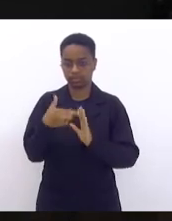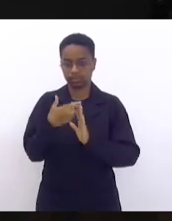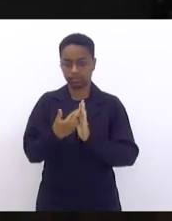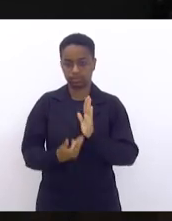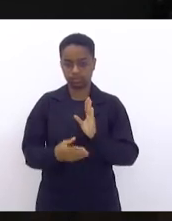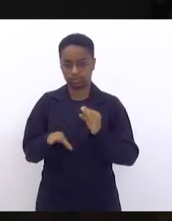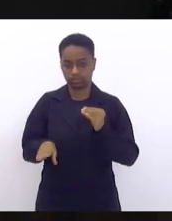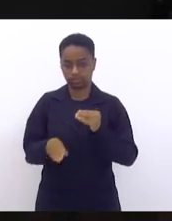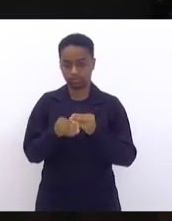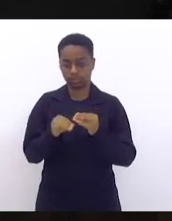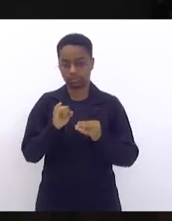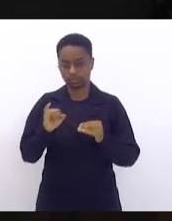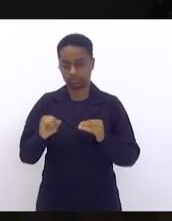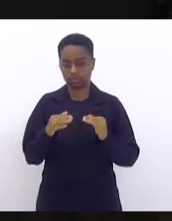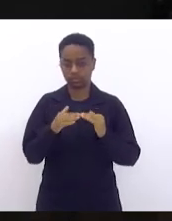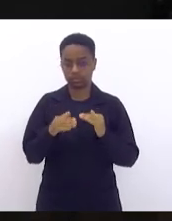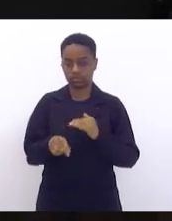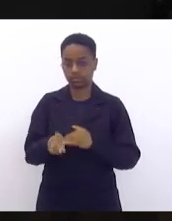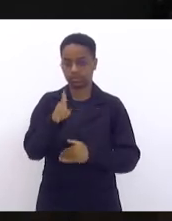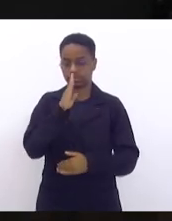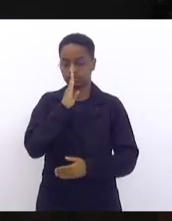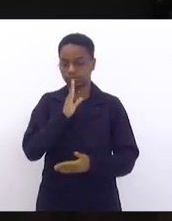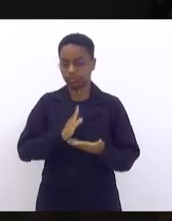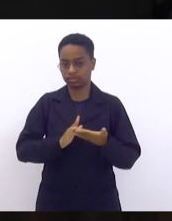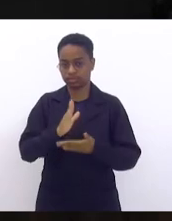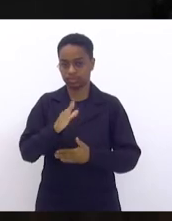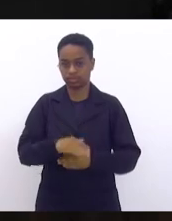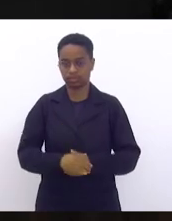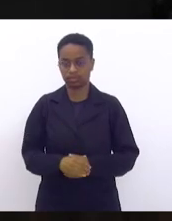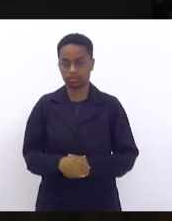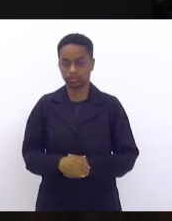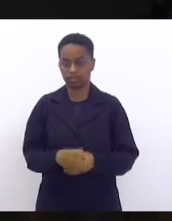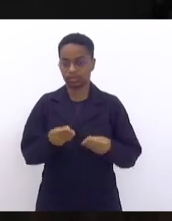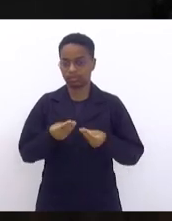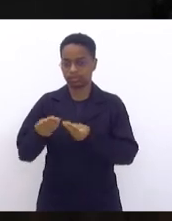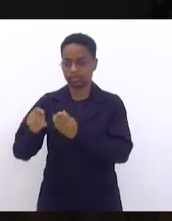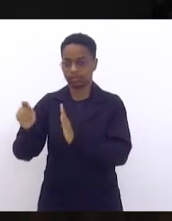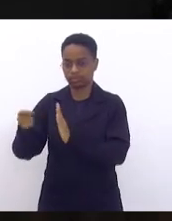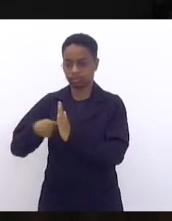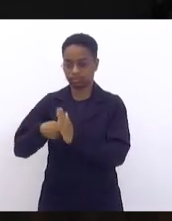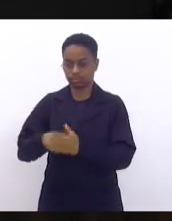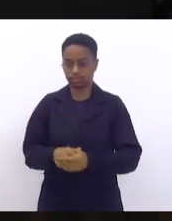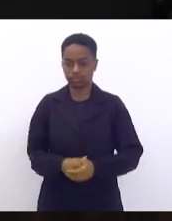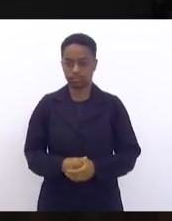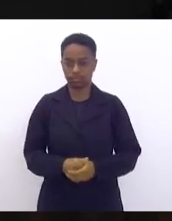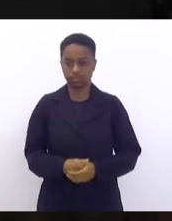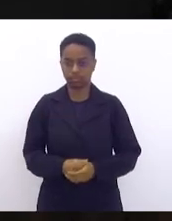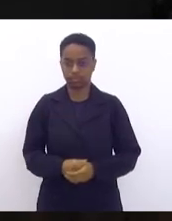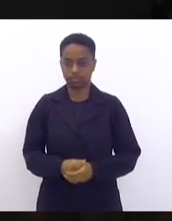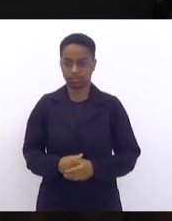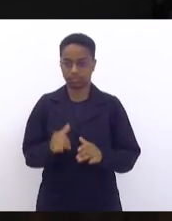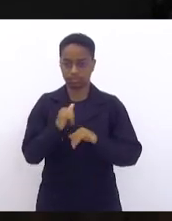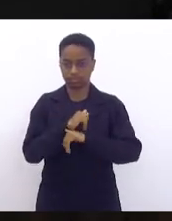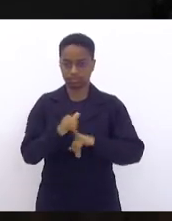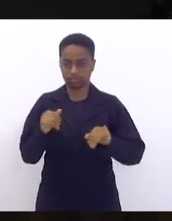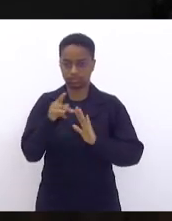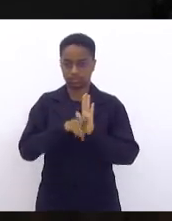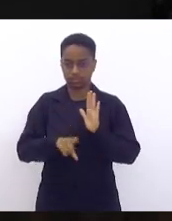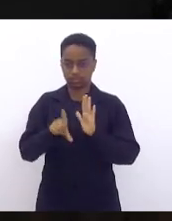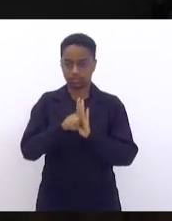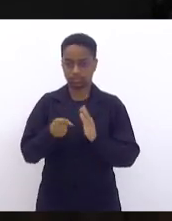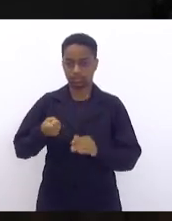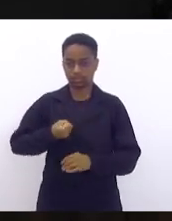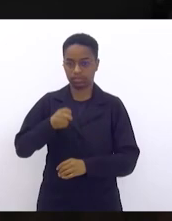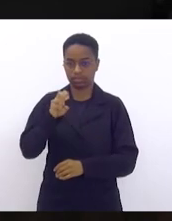assim emendada. Senhores que aprovam, permaneçam como estão. Aprovado, vai autógrafo. Anuncio, projeto de lei